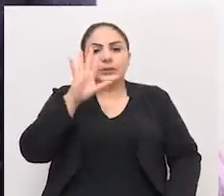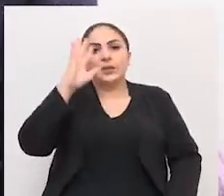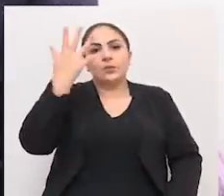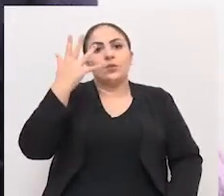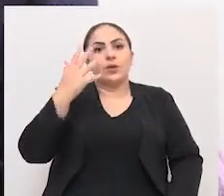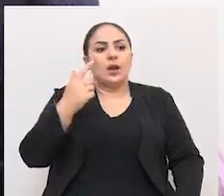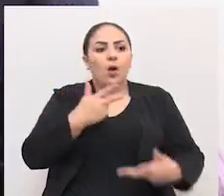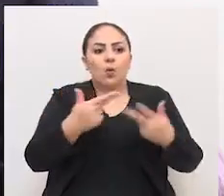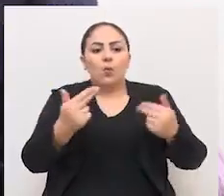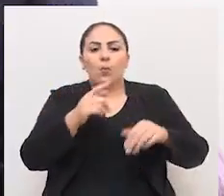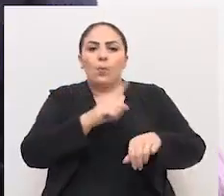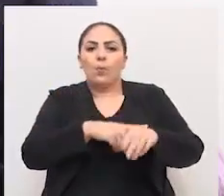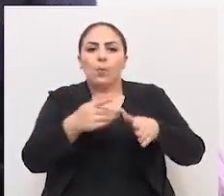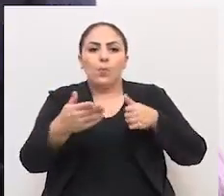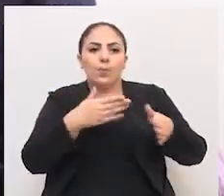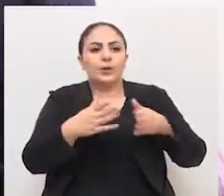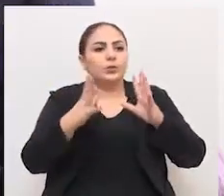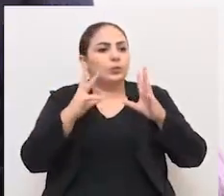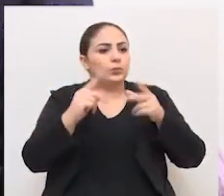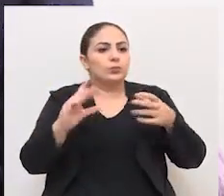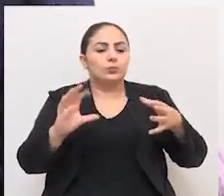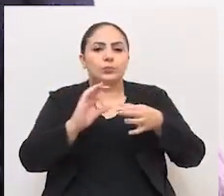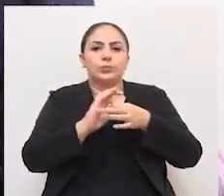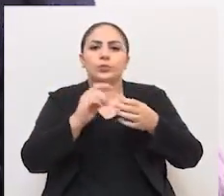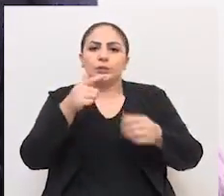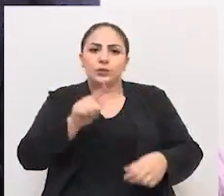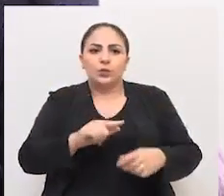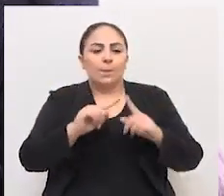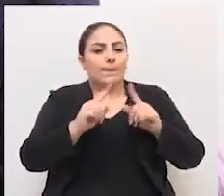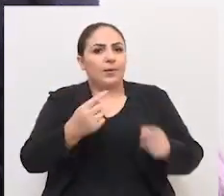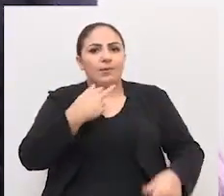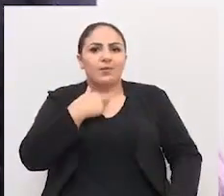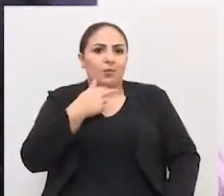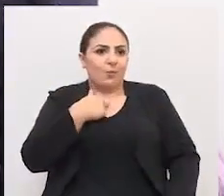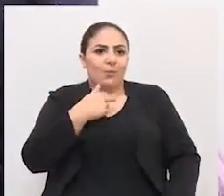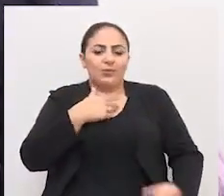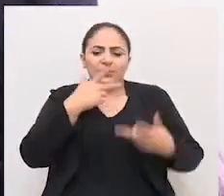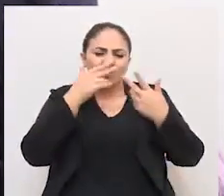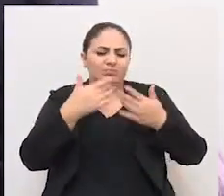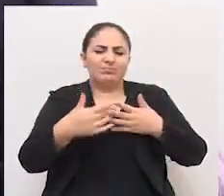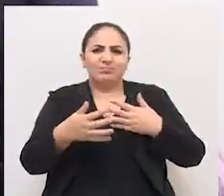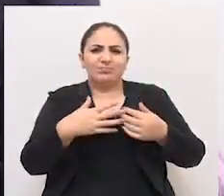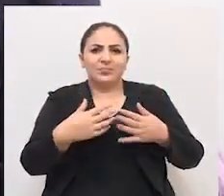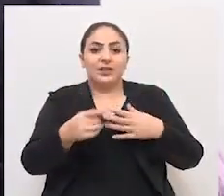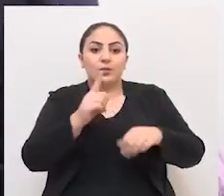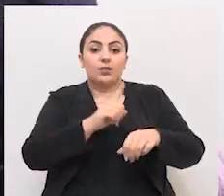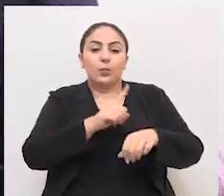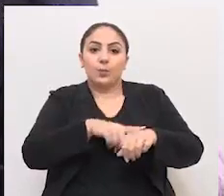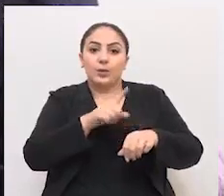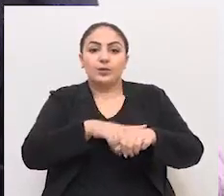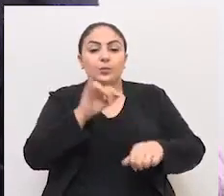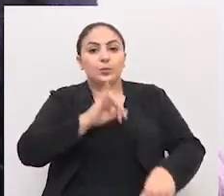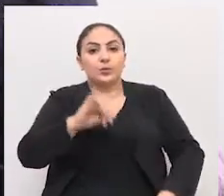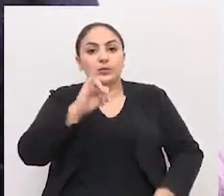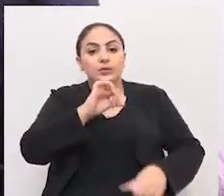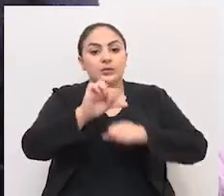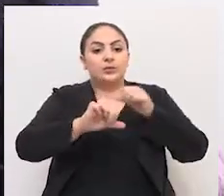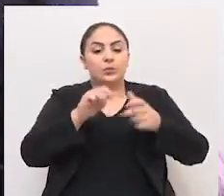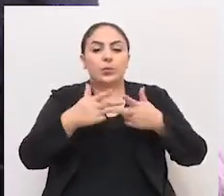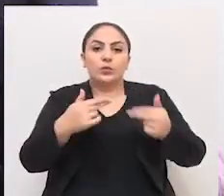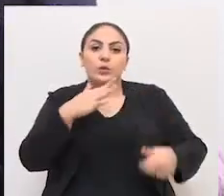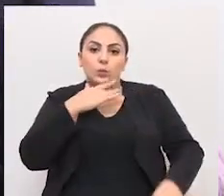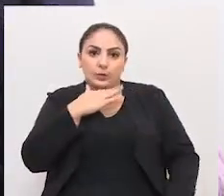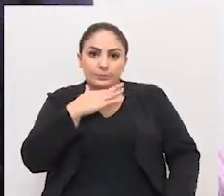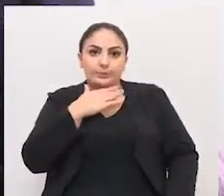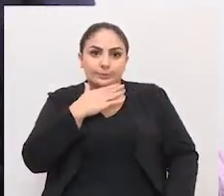se resolver, em algum momento tudo vai se alinhar novamente, né? Mas não dá para deixar que esse momento tão importante se transforme